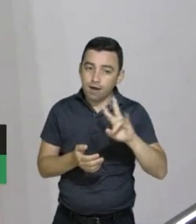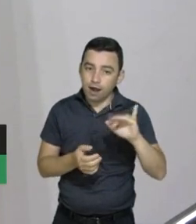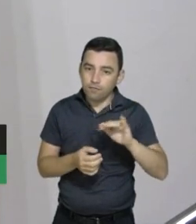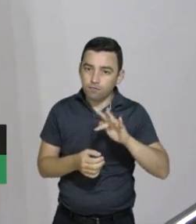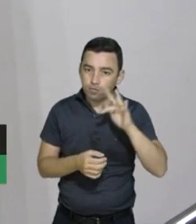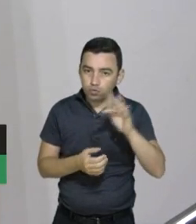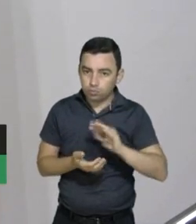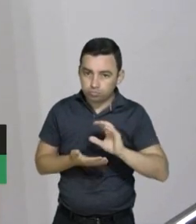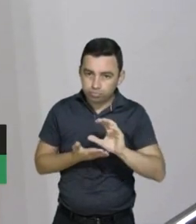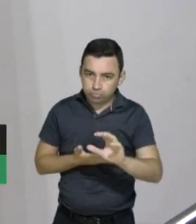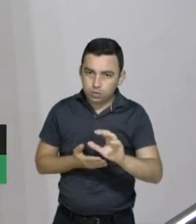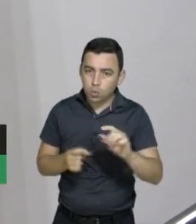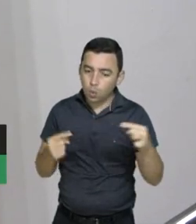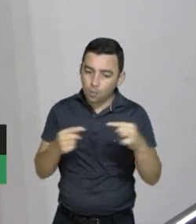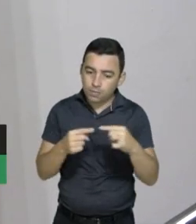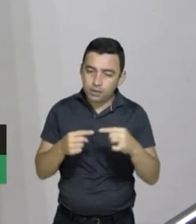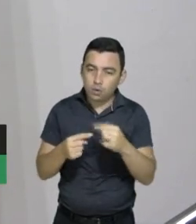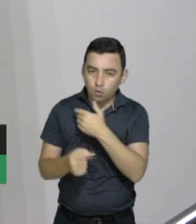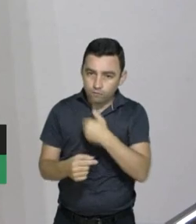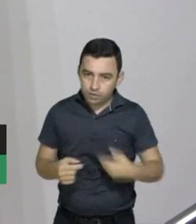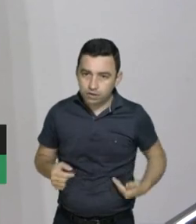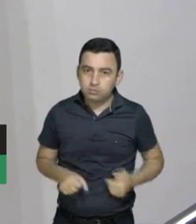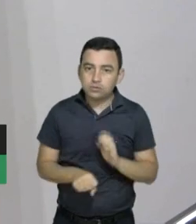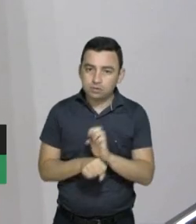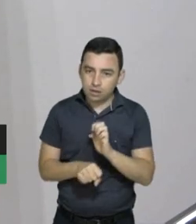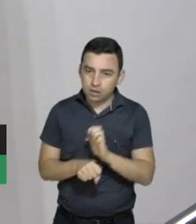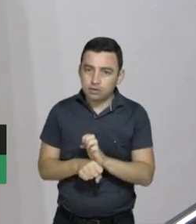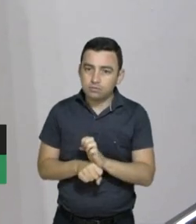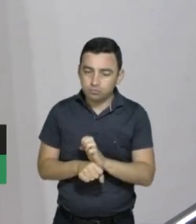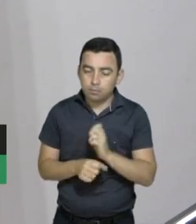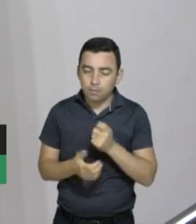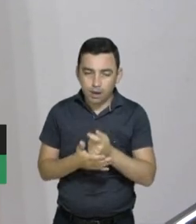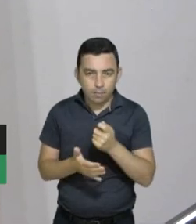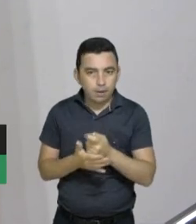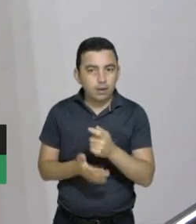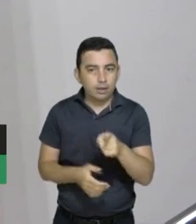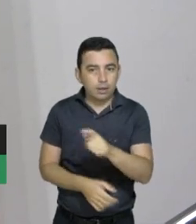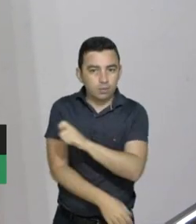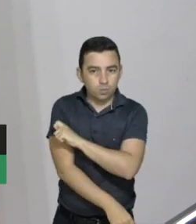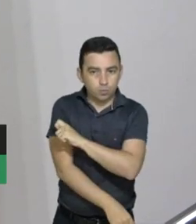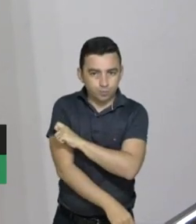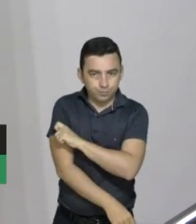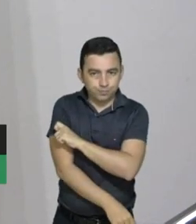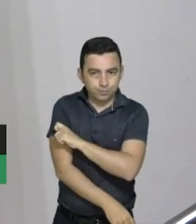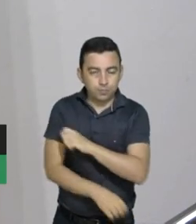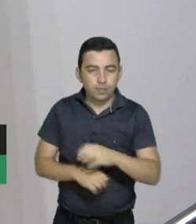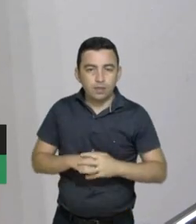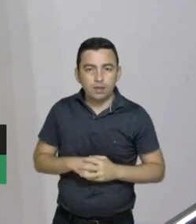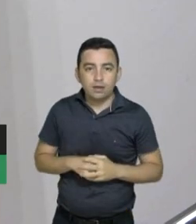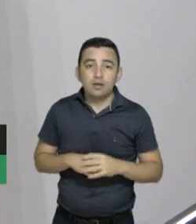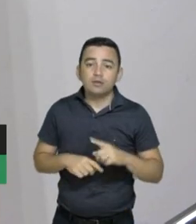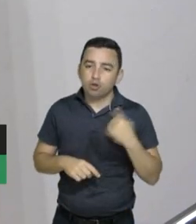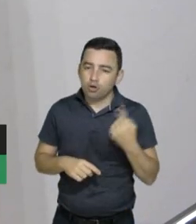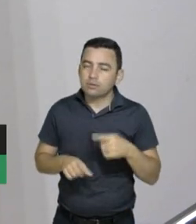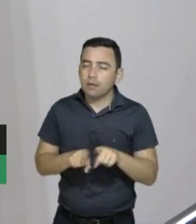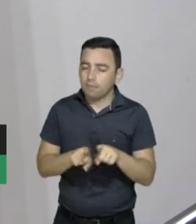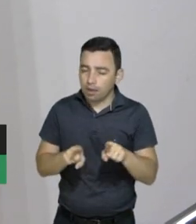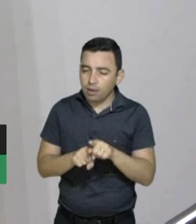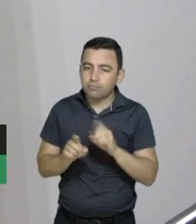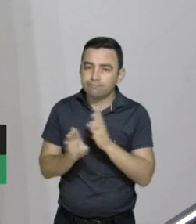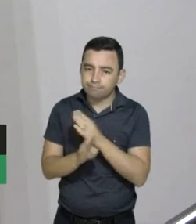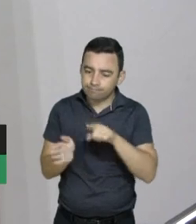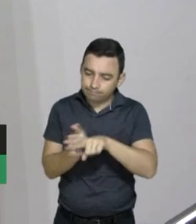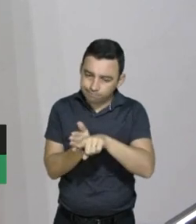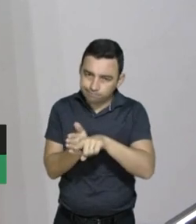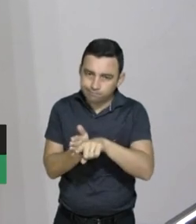conforme o governo do estado estará pagando aí para o nosso estudante então a gente está aqui também para fiscalizar